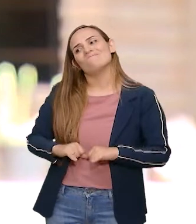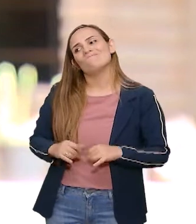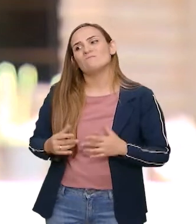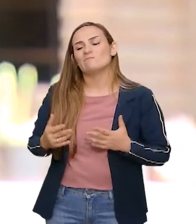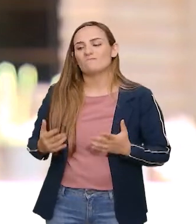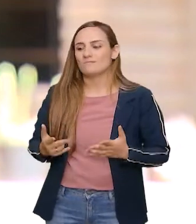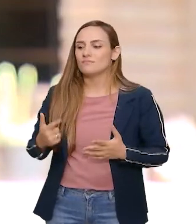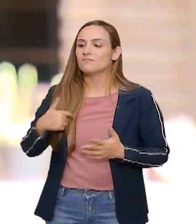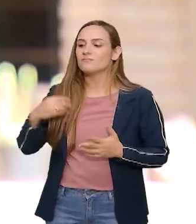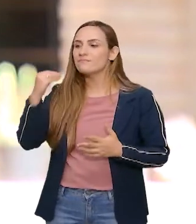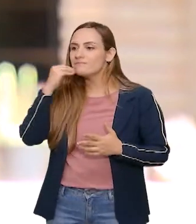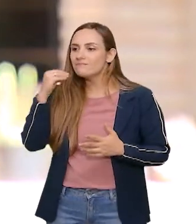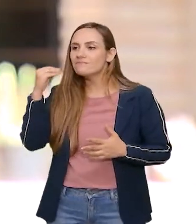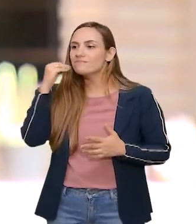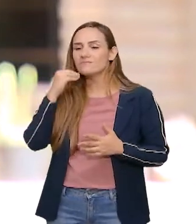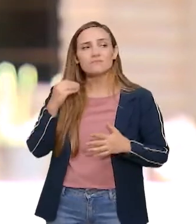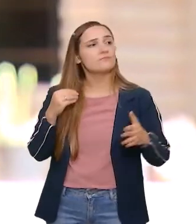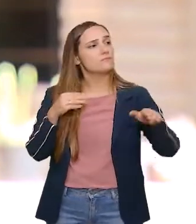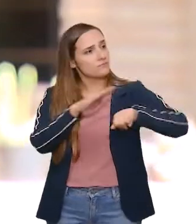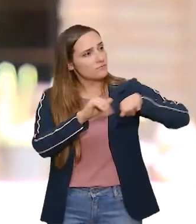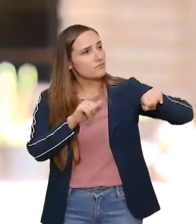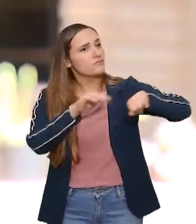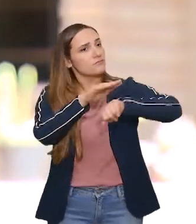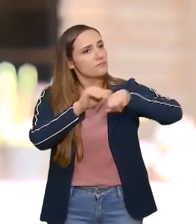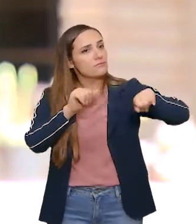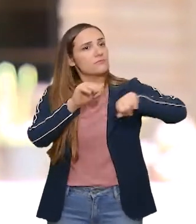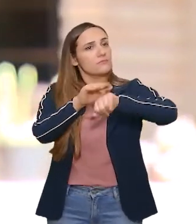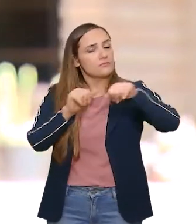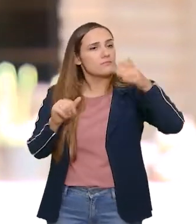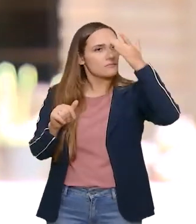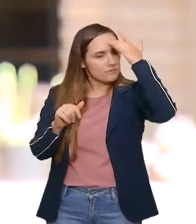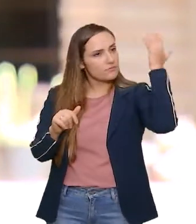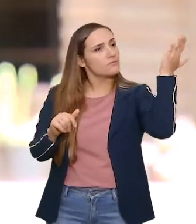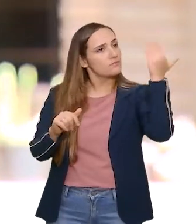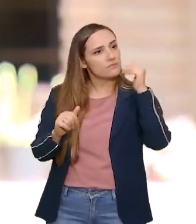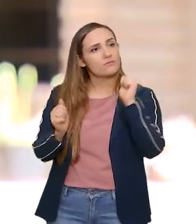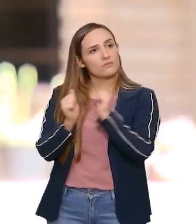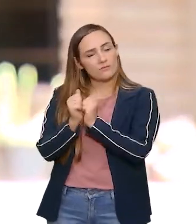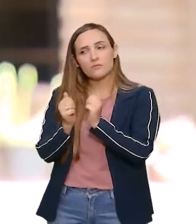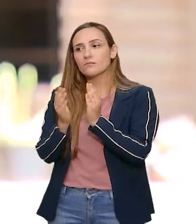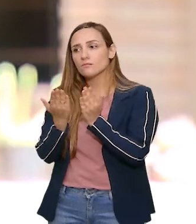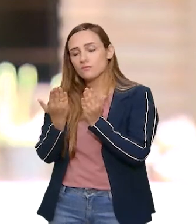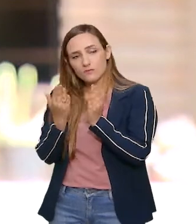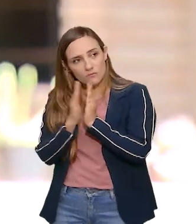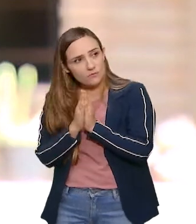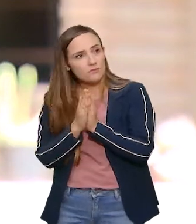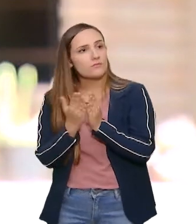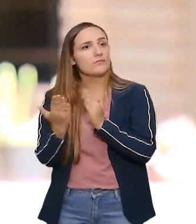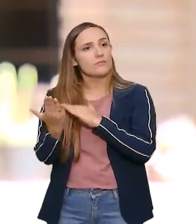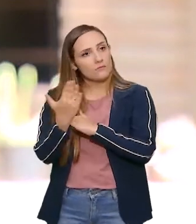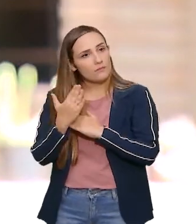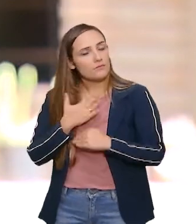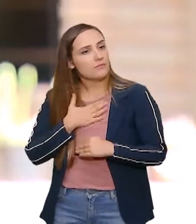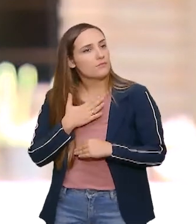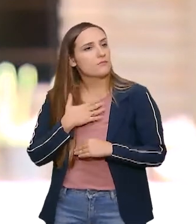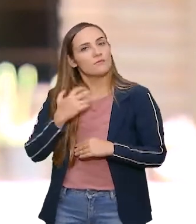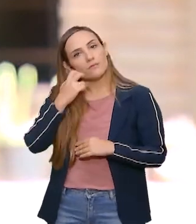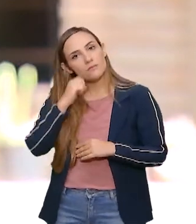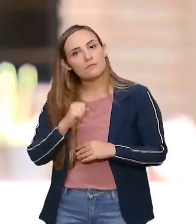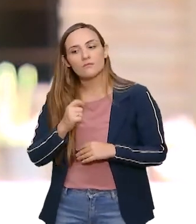E aí foi onde eu comecei a luta, indo atrás de pessoas, publicando nas minhas redes